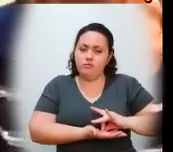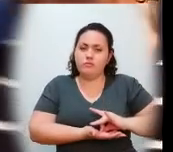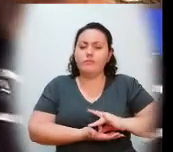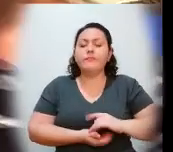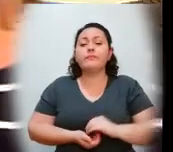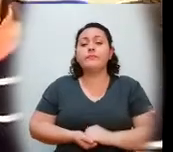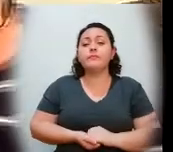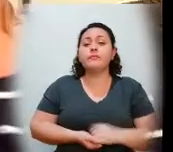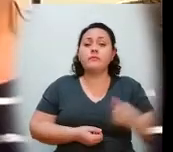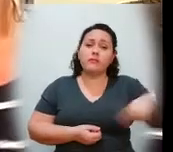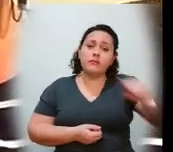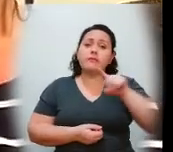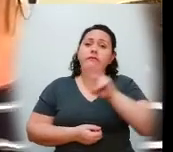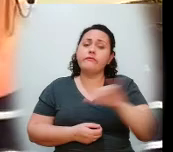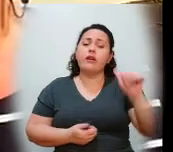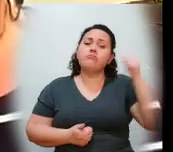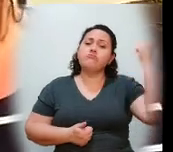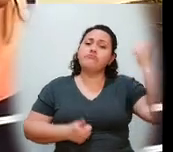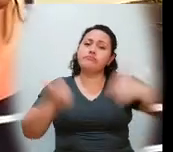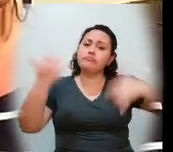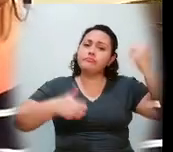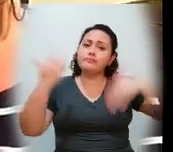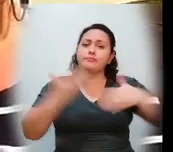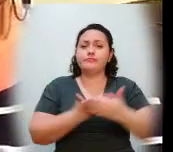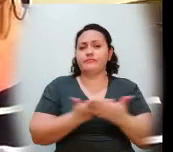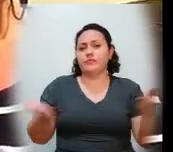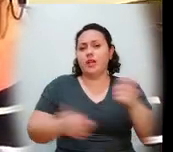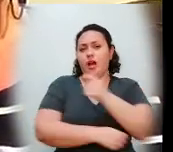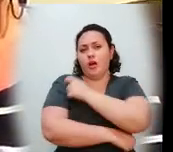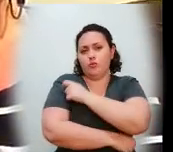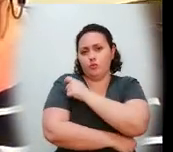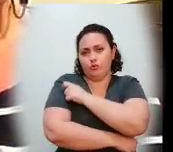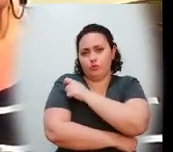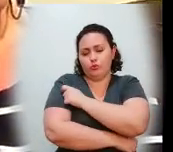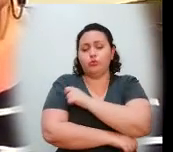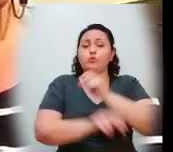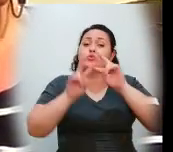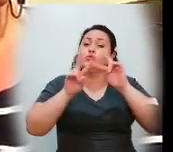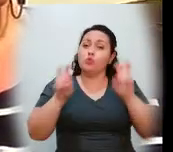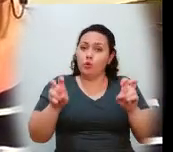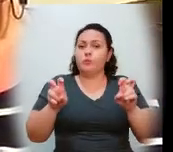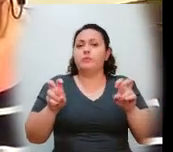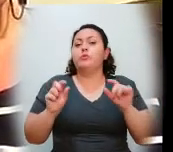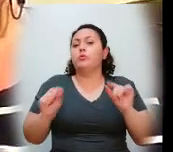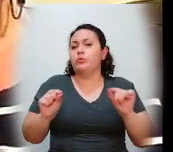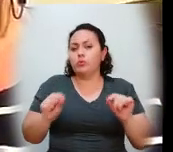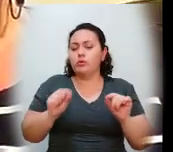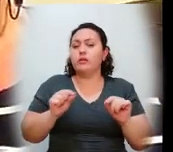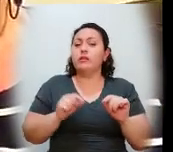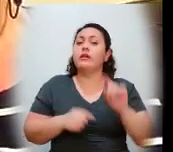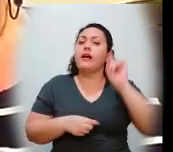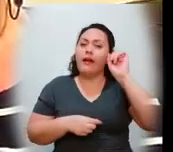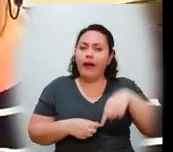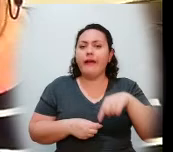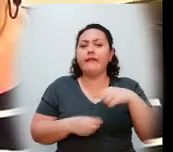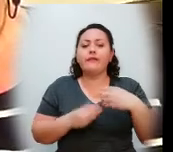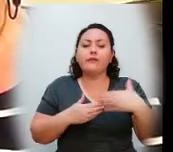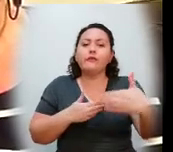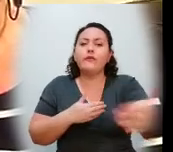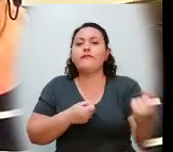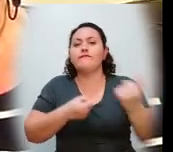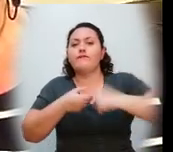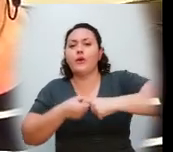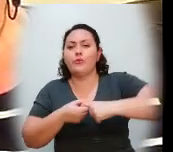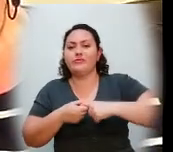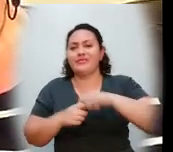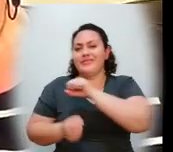vão conversar com todos os alunos, né, exatamente sobre a questão desse retorno, de como é que vai ficar